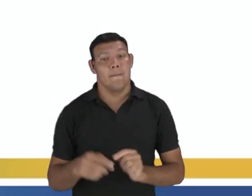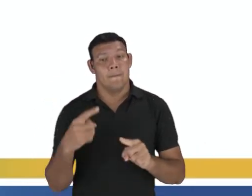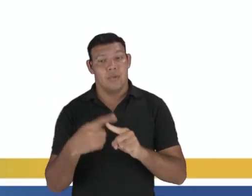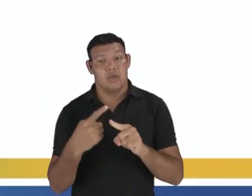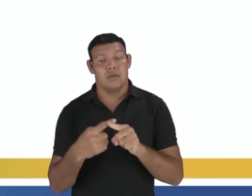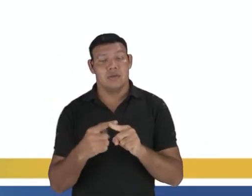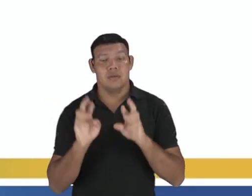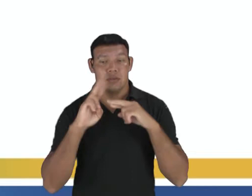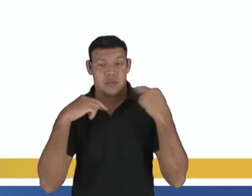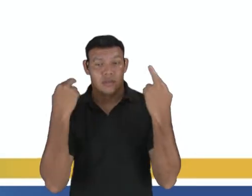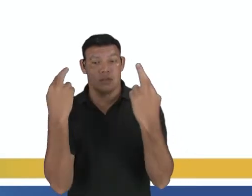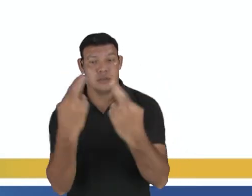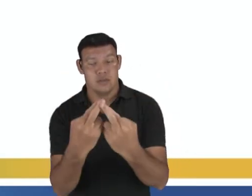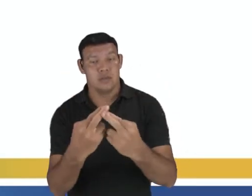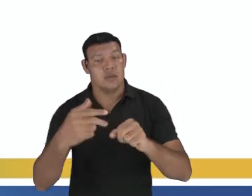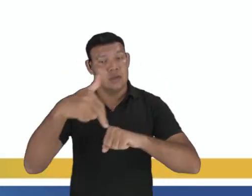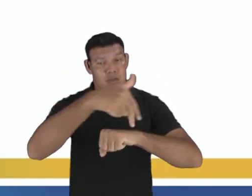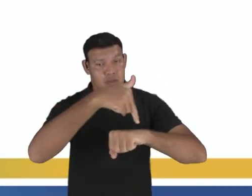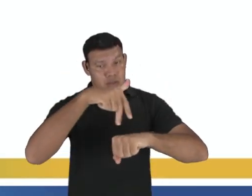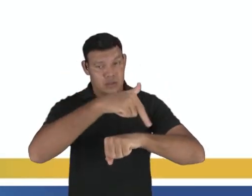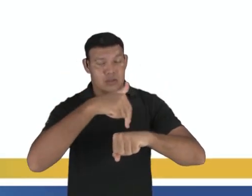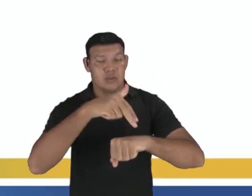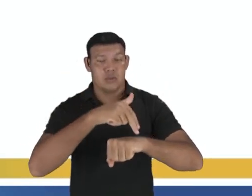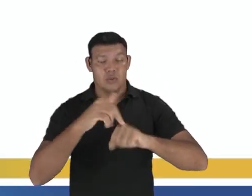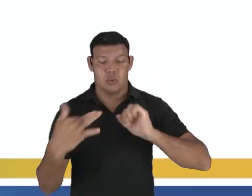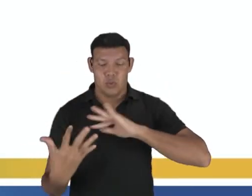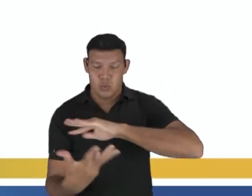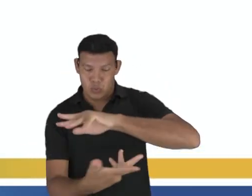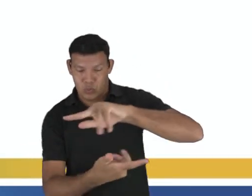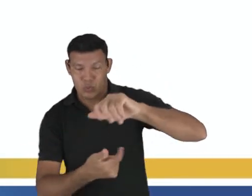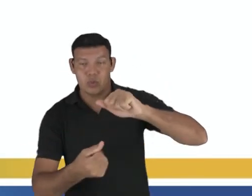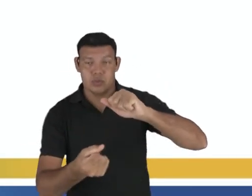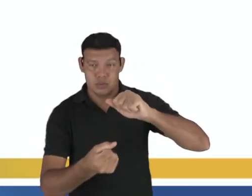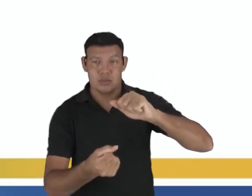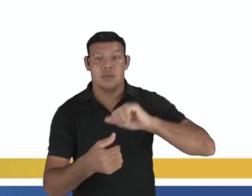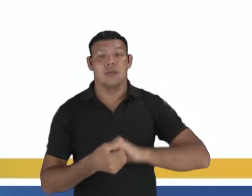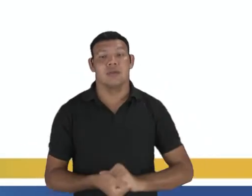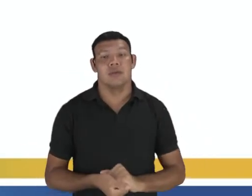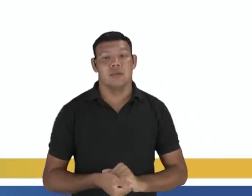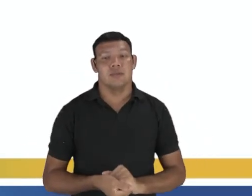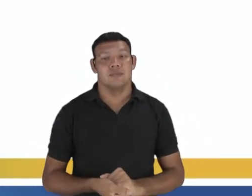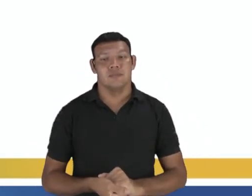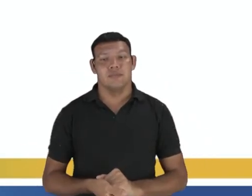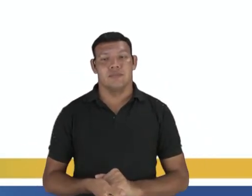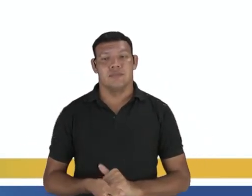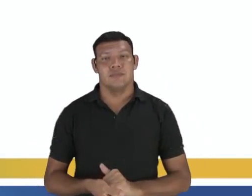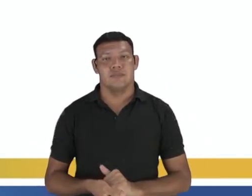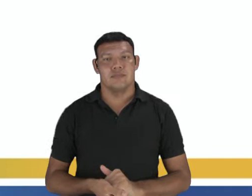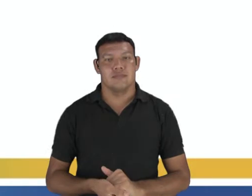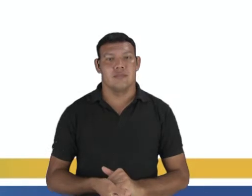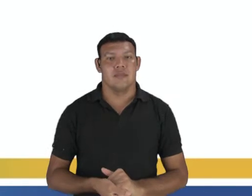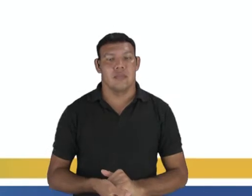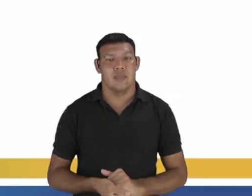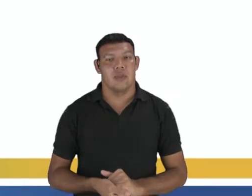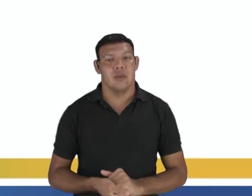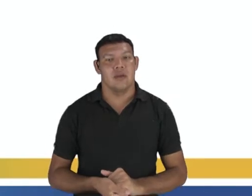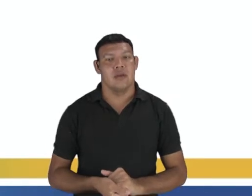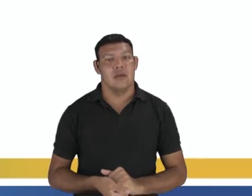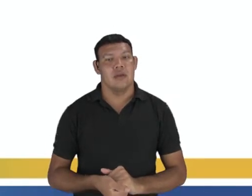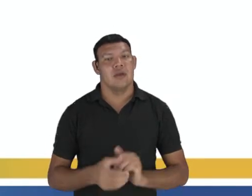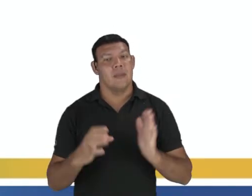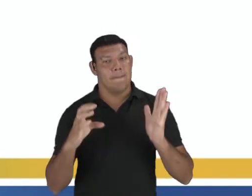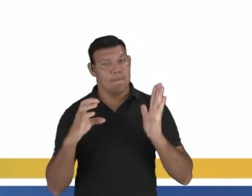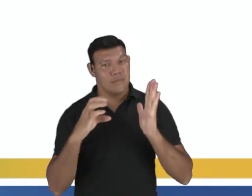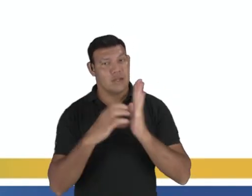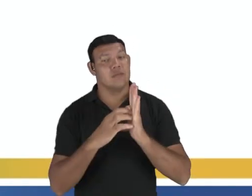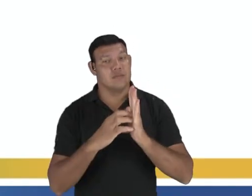reunir praticamente todas as nações do mundo. A gente vai ter aí, fazendo parte da ONU, mais